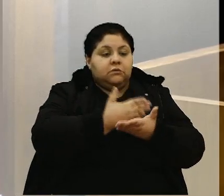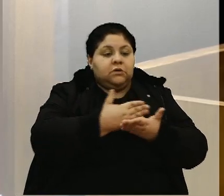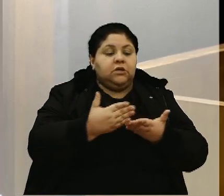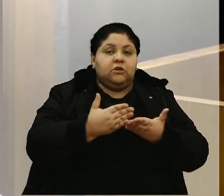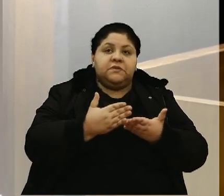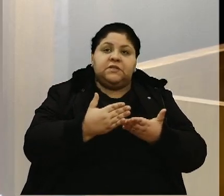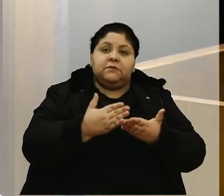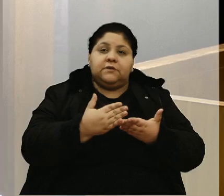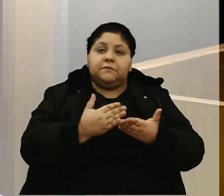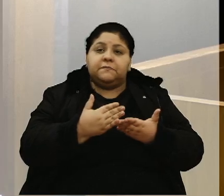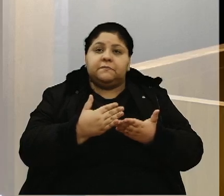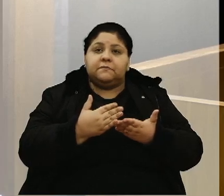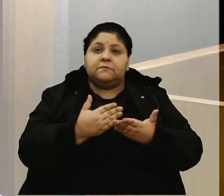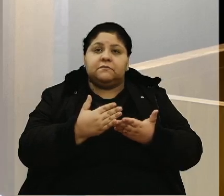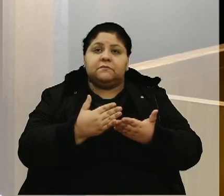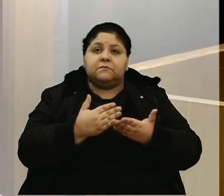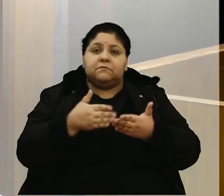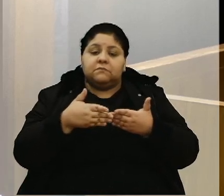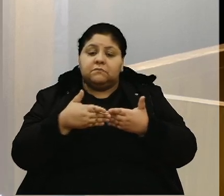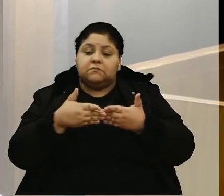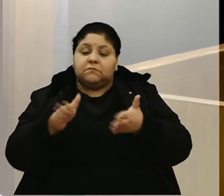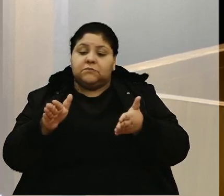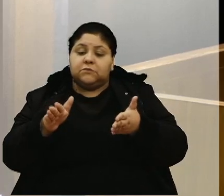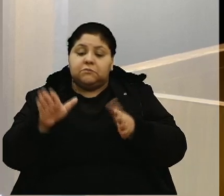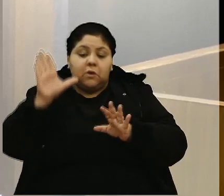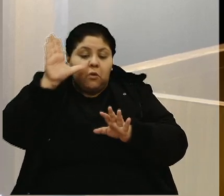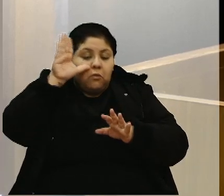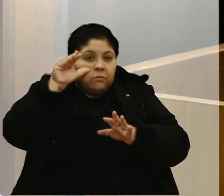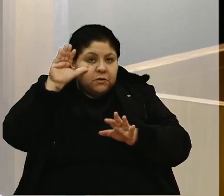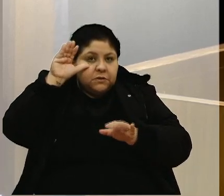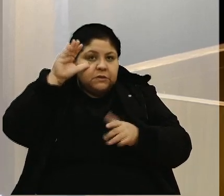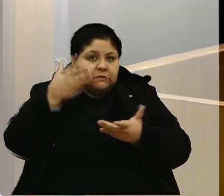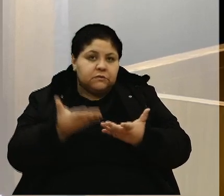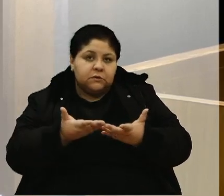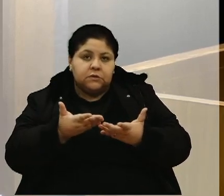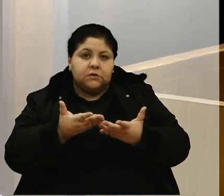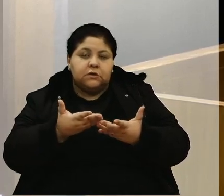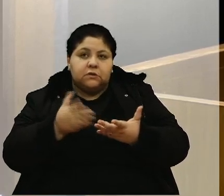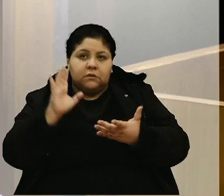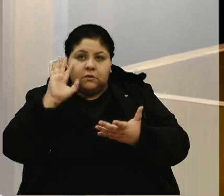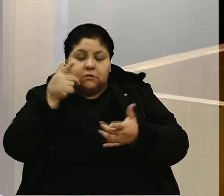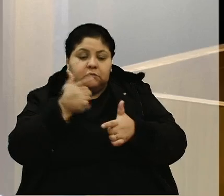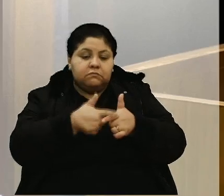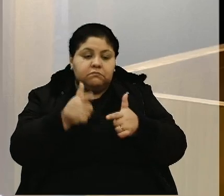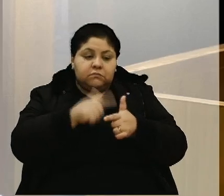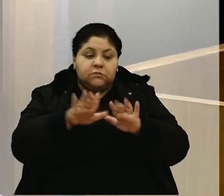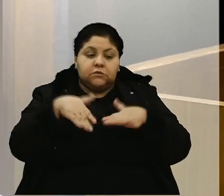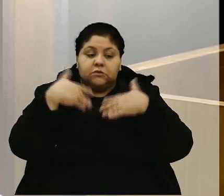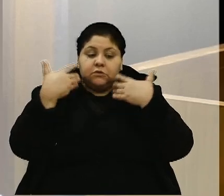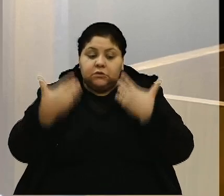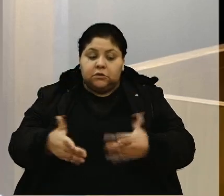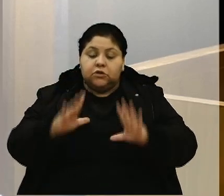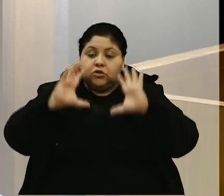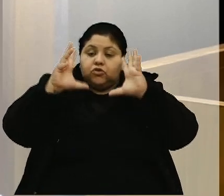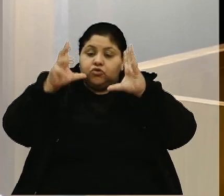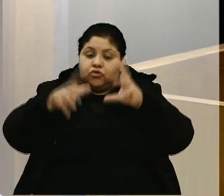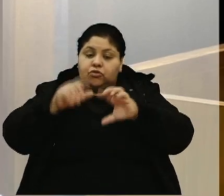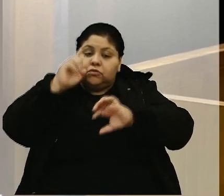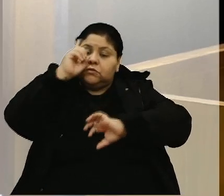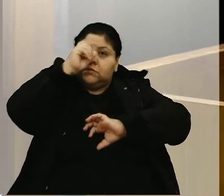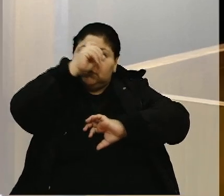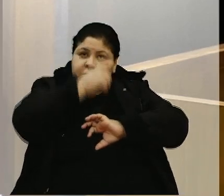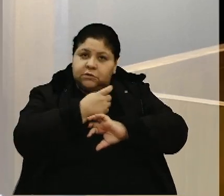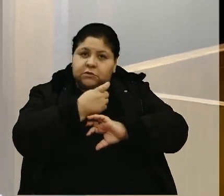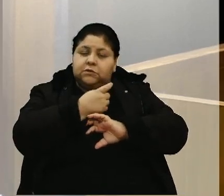lá uma abertura, uma averiguação para solucionar esse problema. Então, apesar de todas as